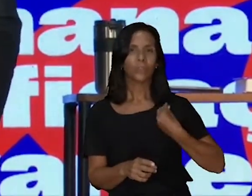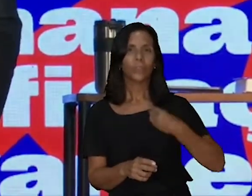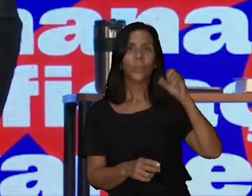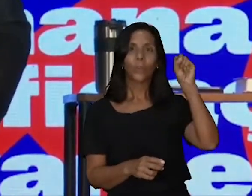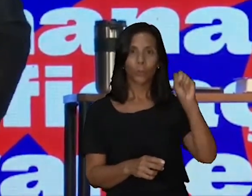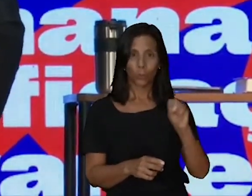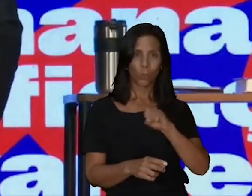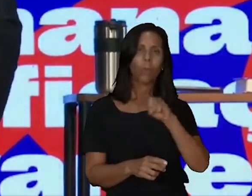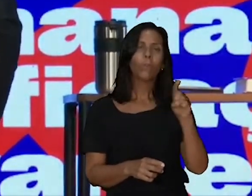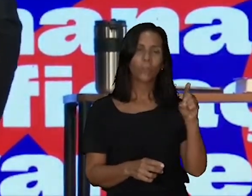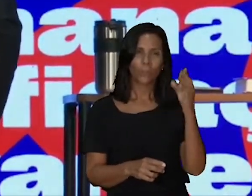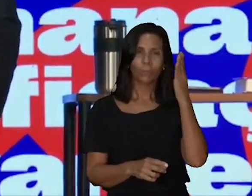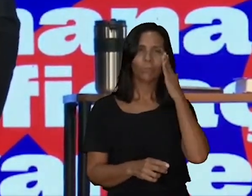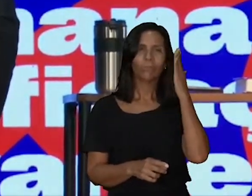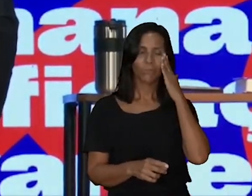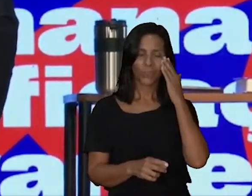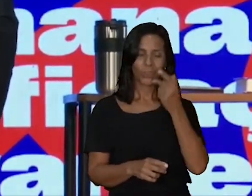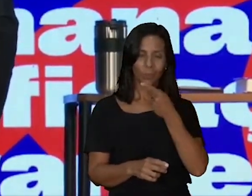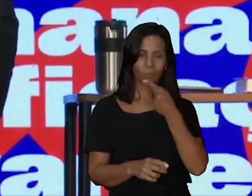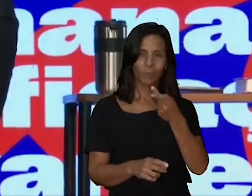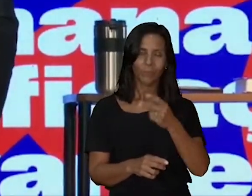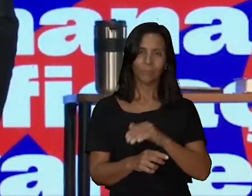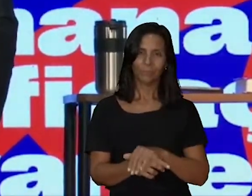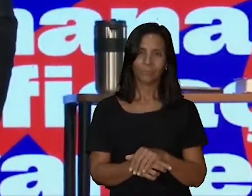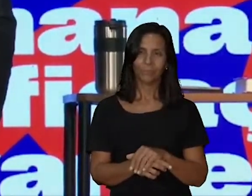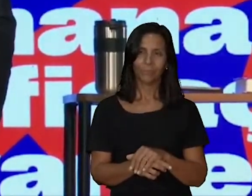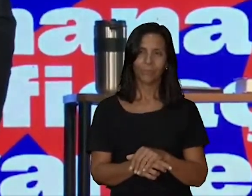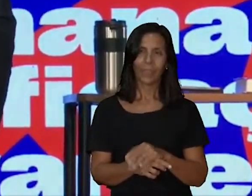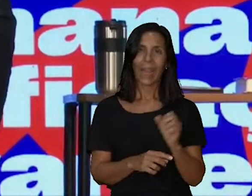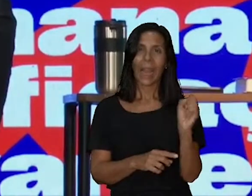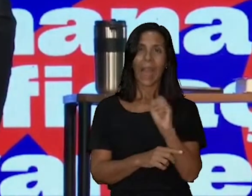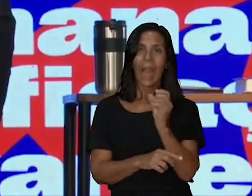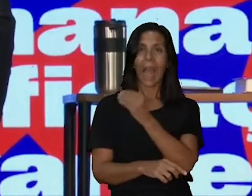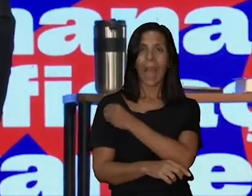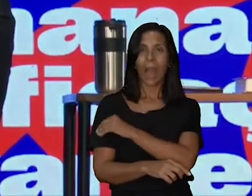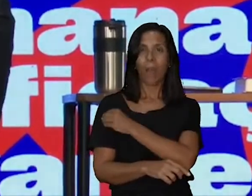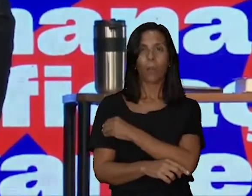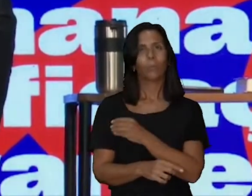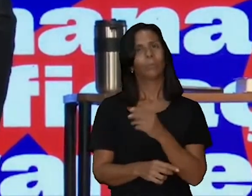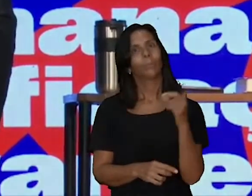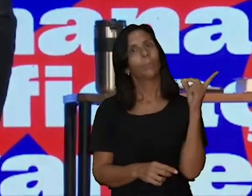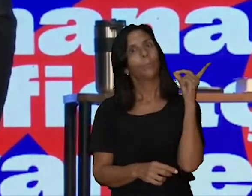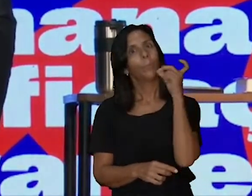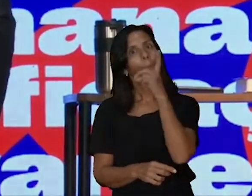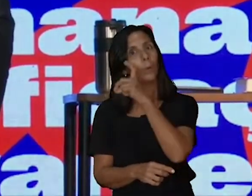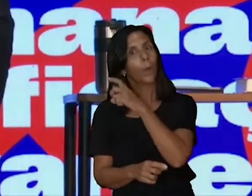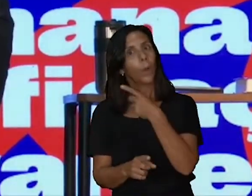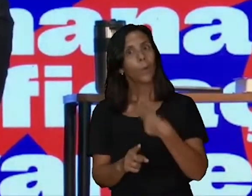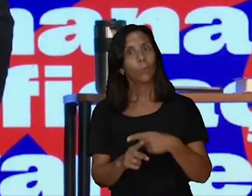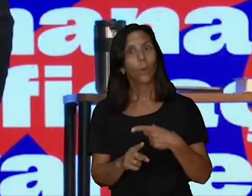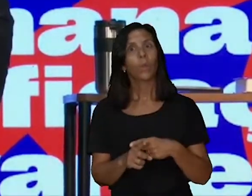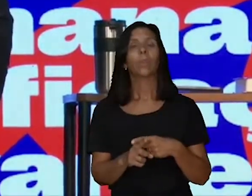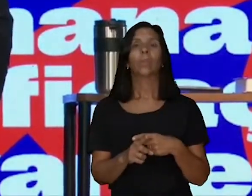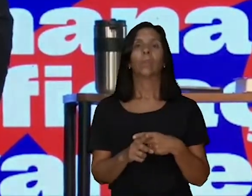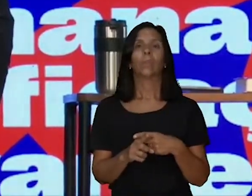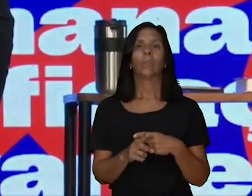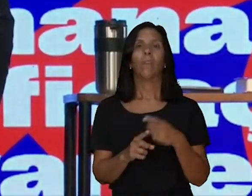vou falar. Carro a álcool lá é um problema. Porque demora para